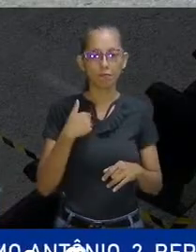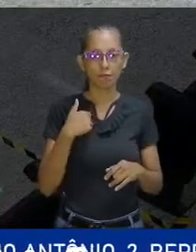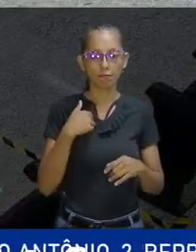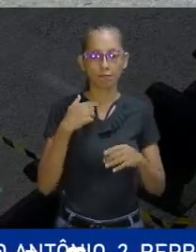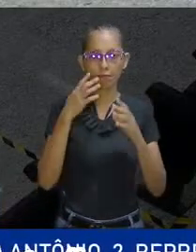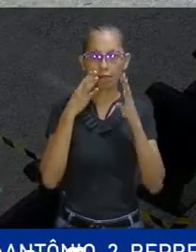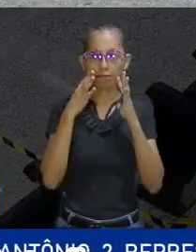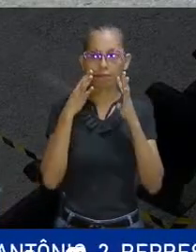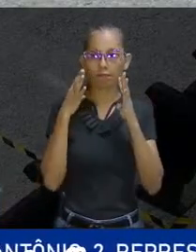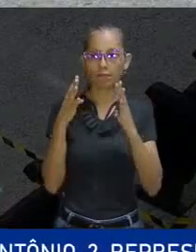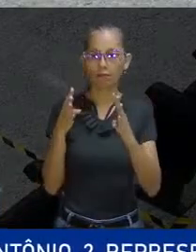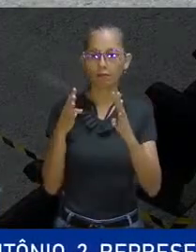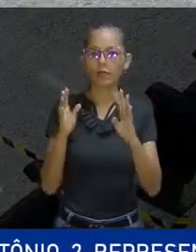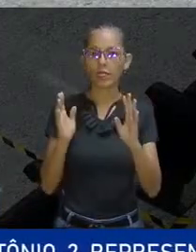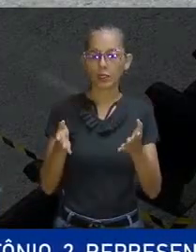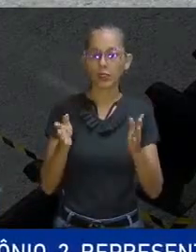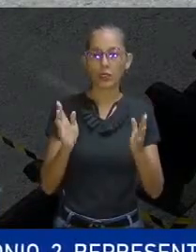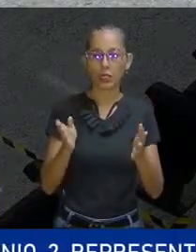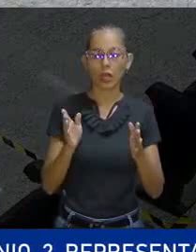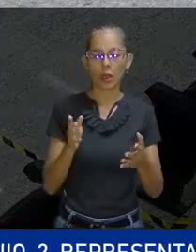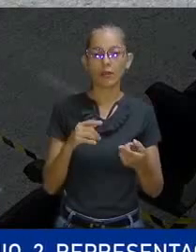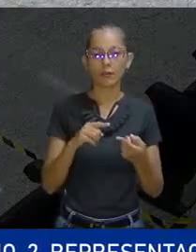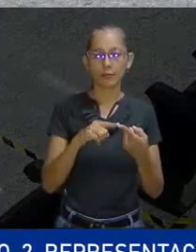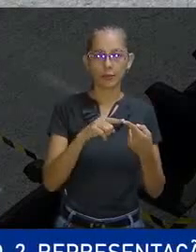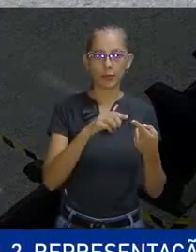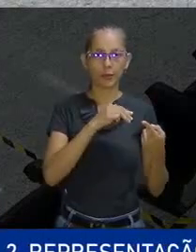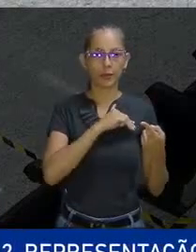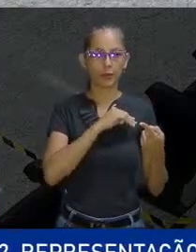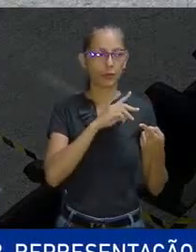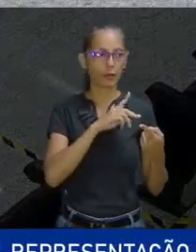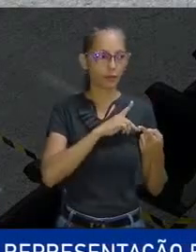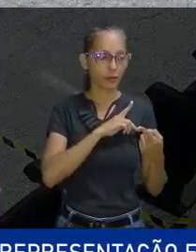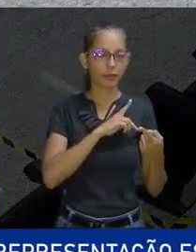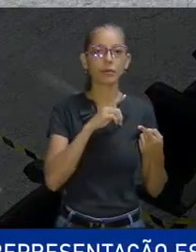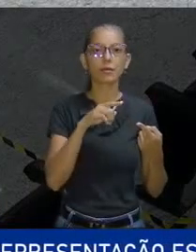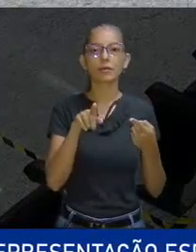não só a manifestação do Ministério Público, mas também da